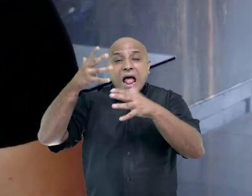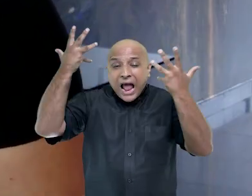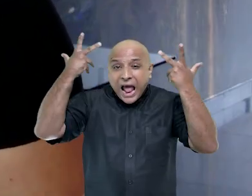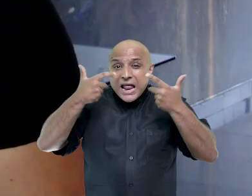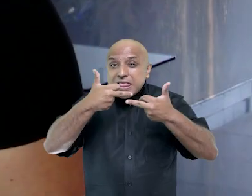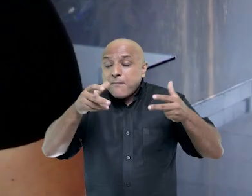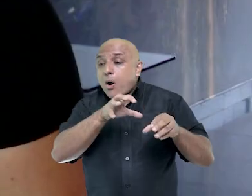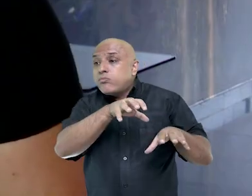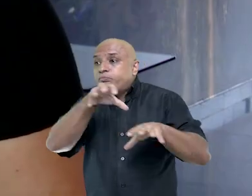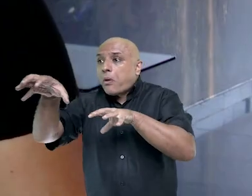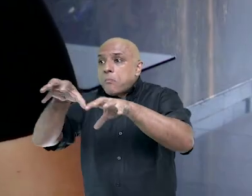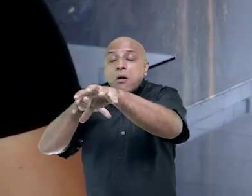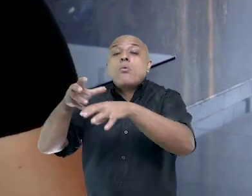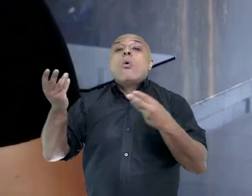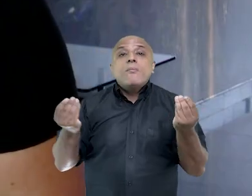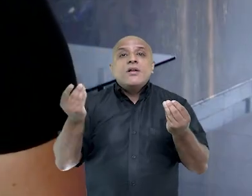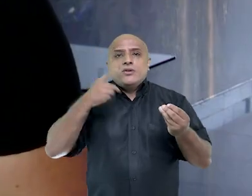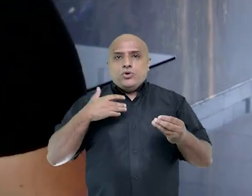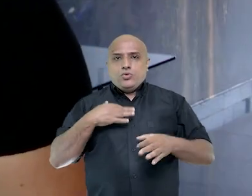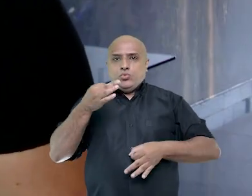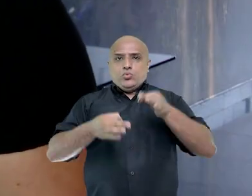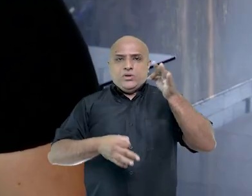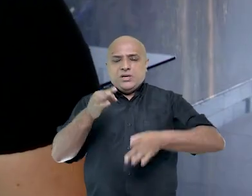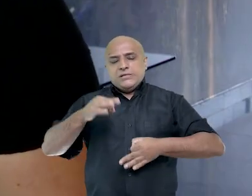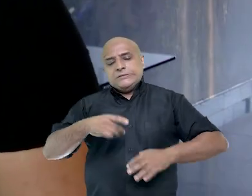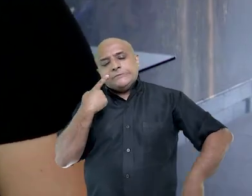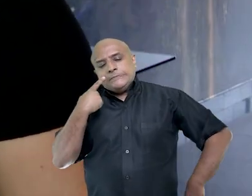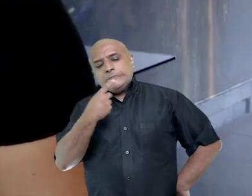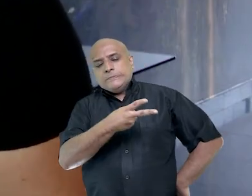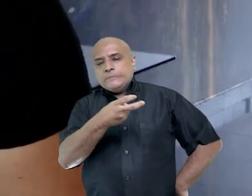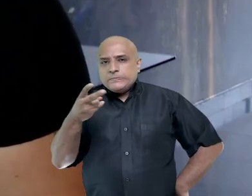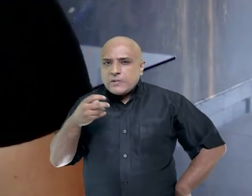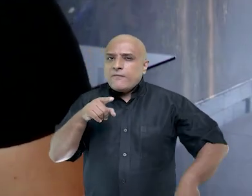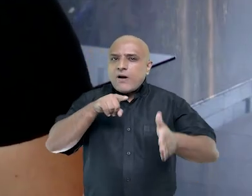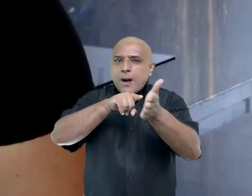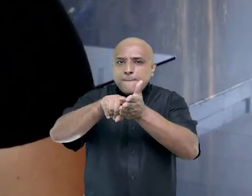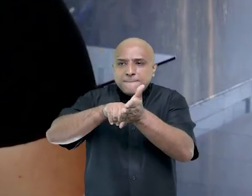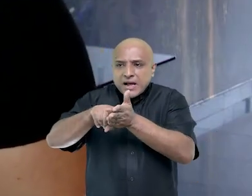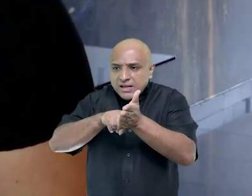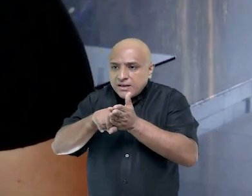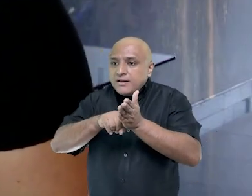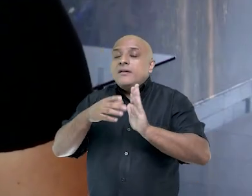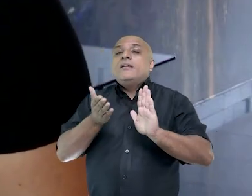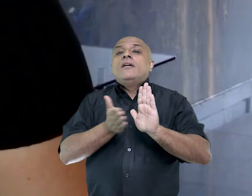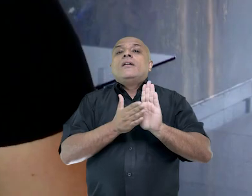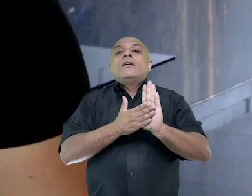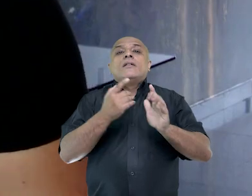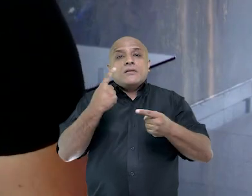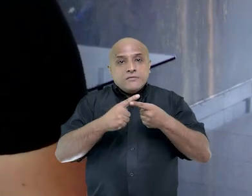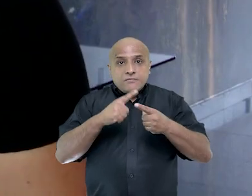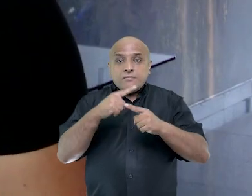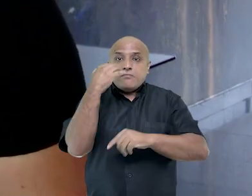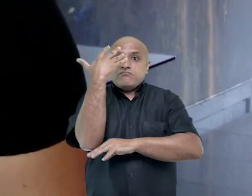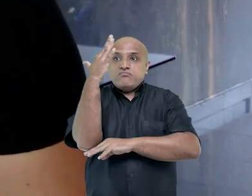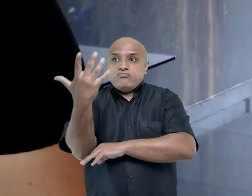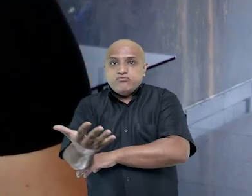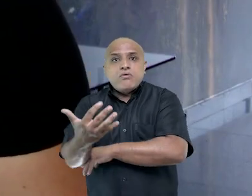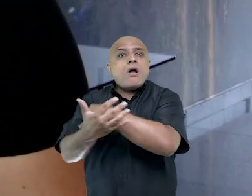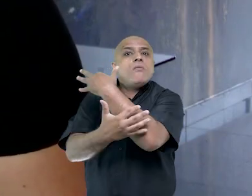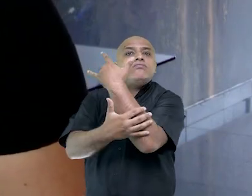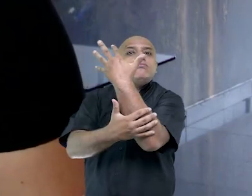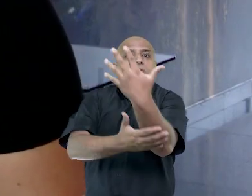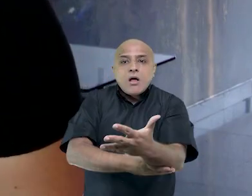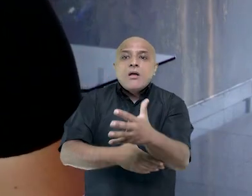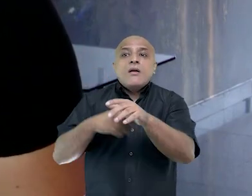juízes identificaram, e isso é respaldado também por várias pesquisas, que normalmente o desmatamento está muito ligado